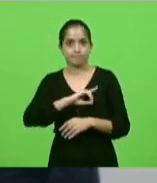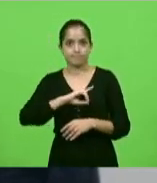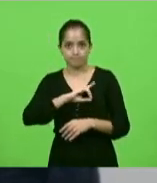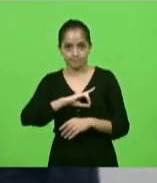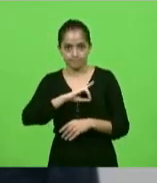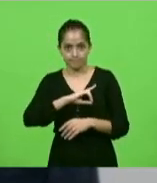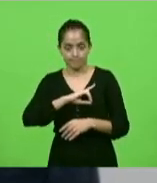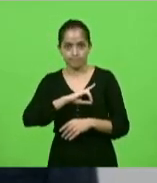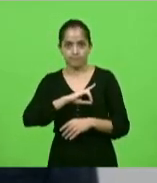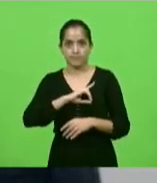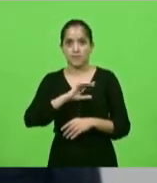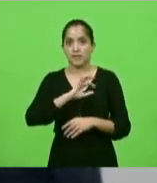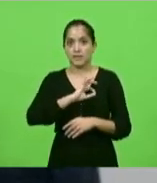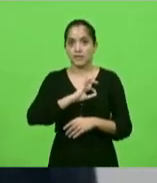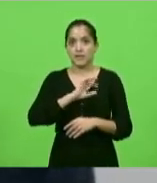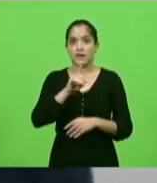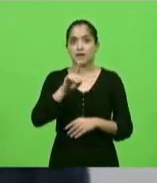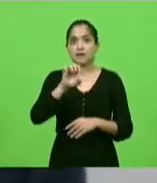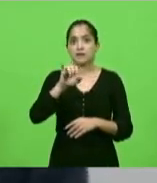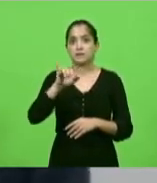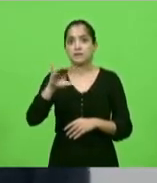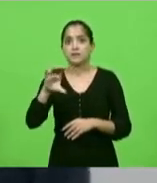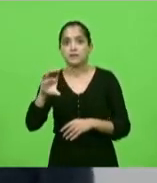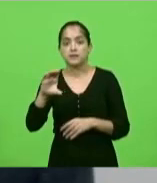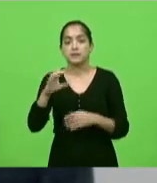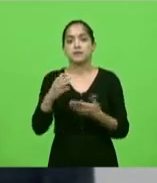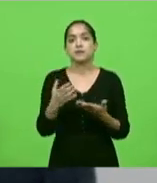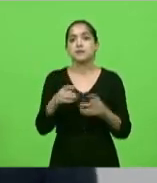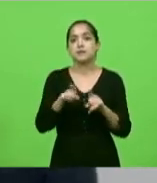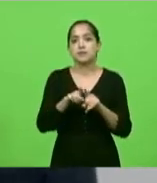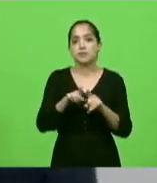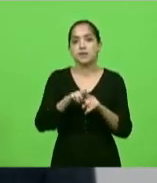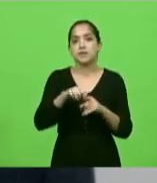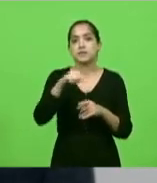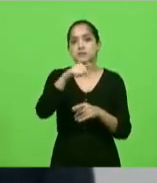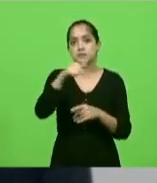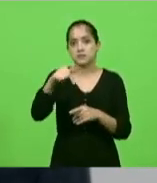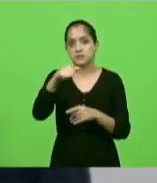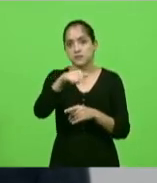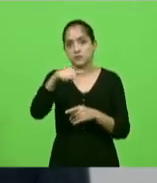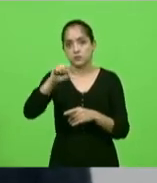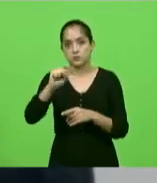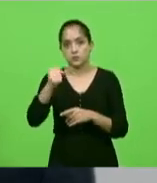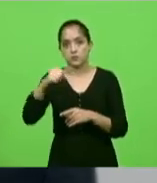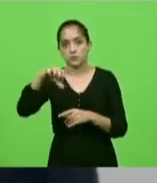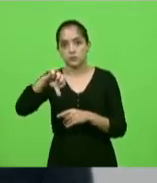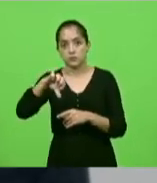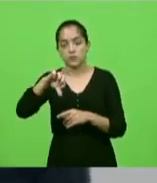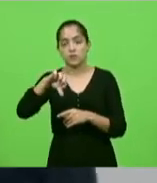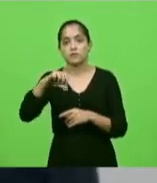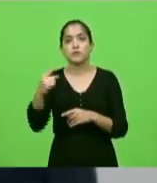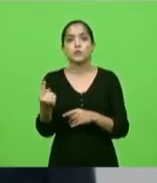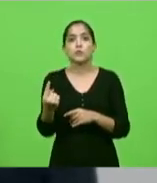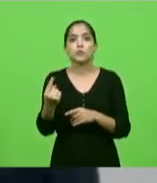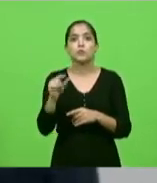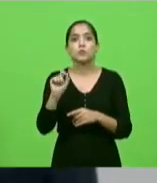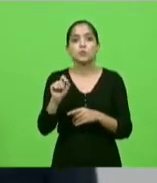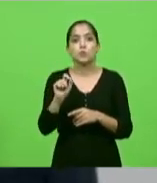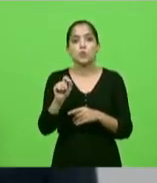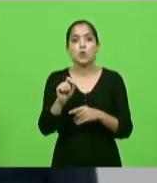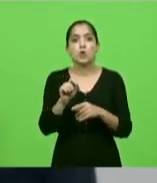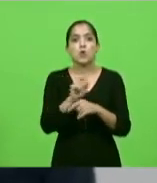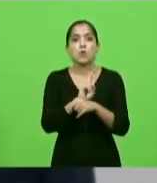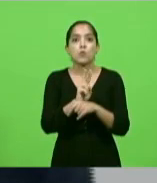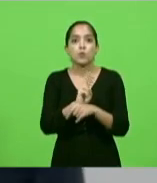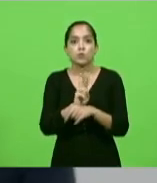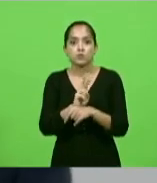de Investigações Criminais, SADEIC, e daquela constante em folha 7789, 7791, na qual o senhor